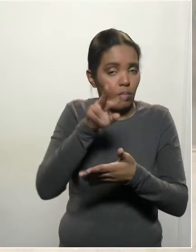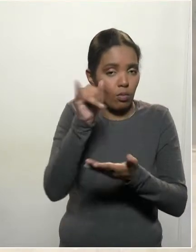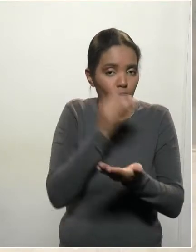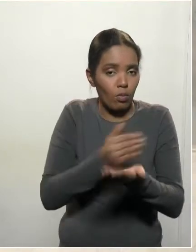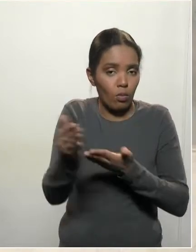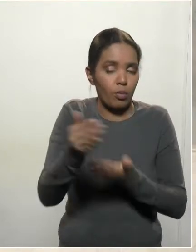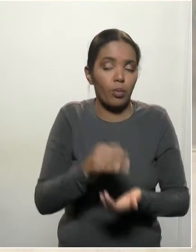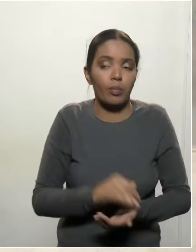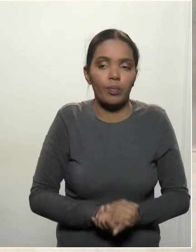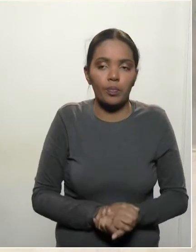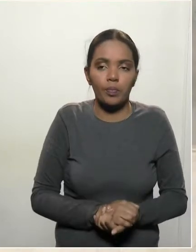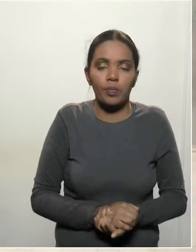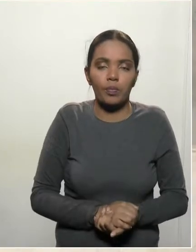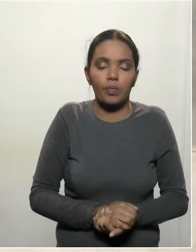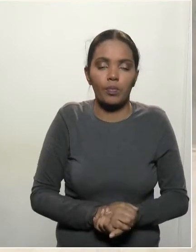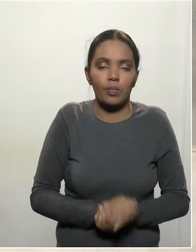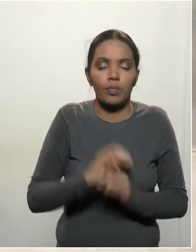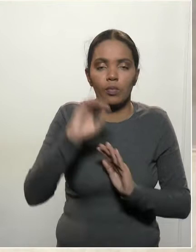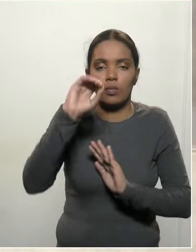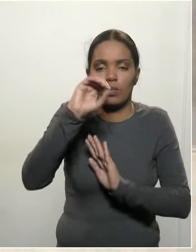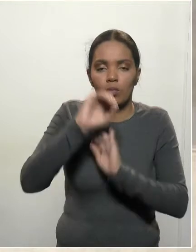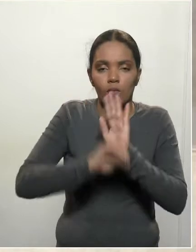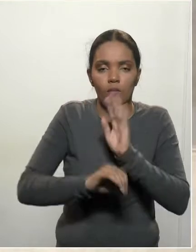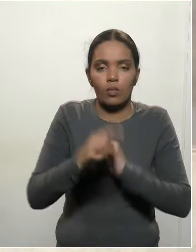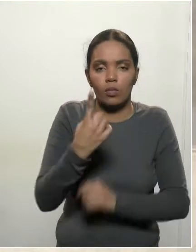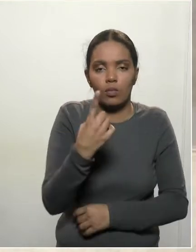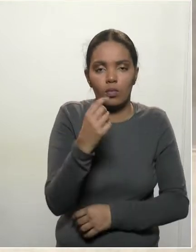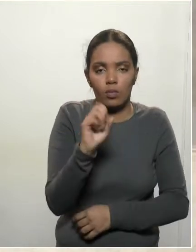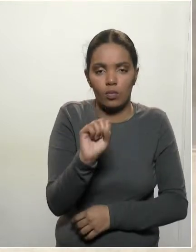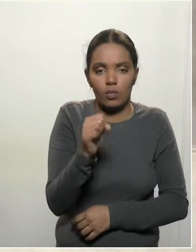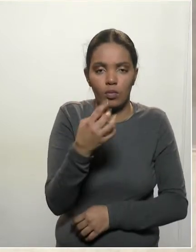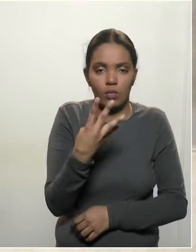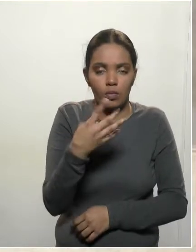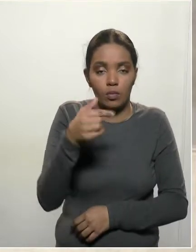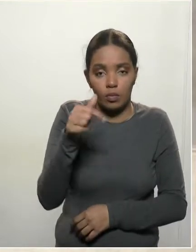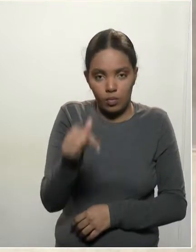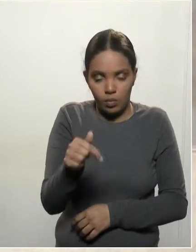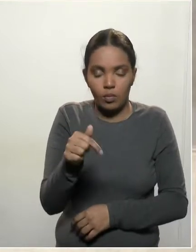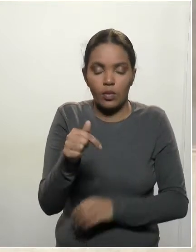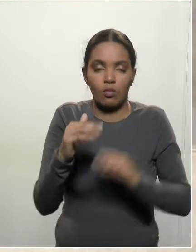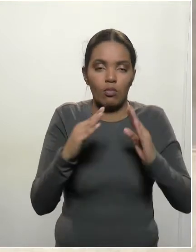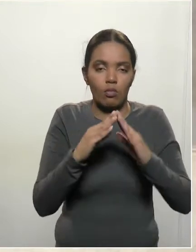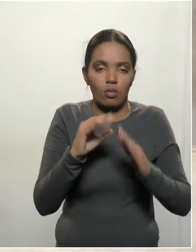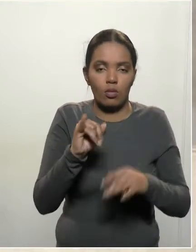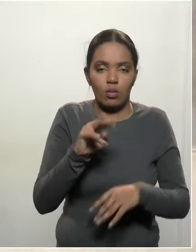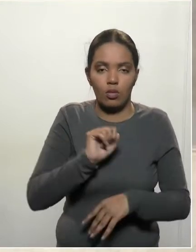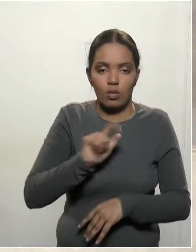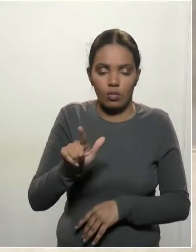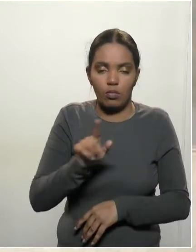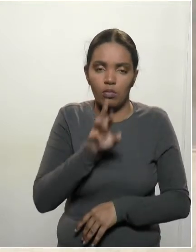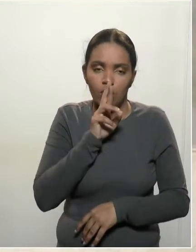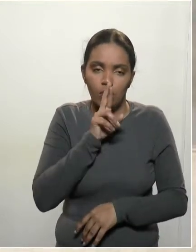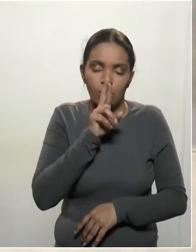executada. Ofício número 1847 da Casa Civil, encaminhando resposta a requerimento